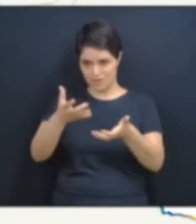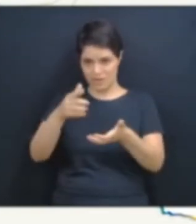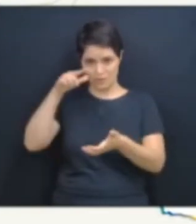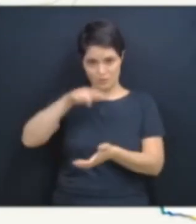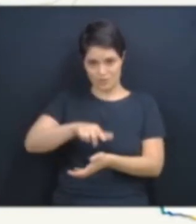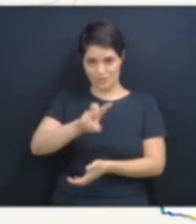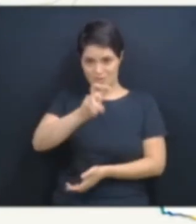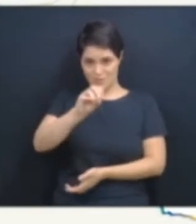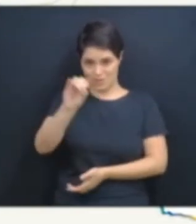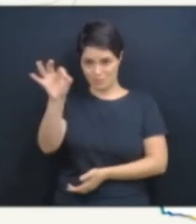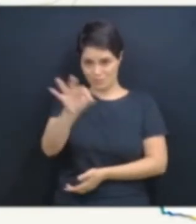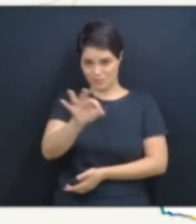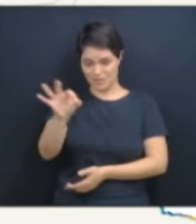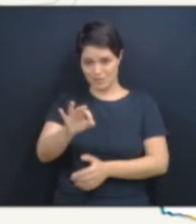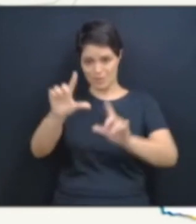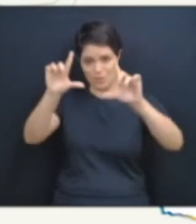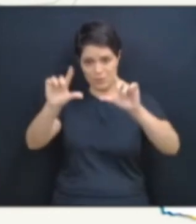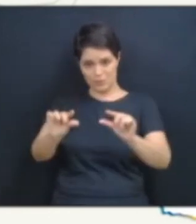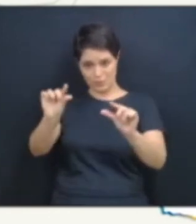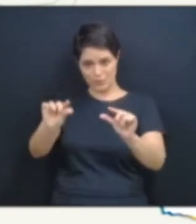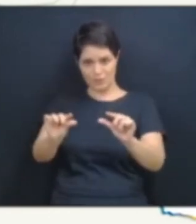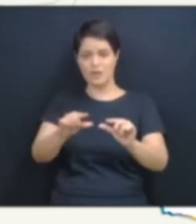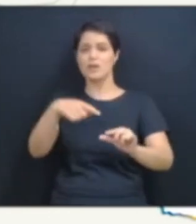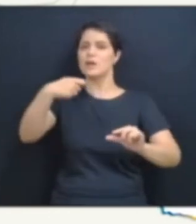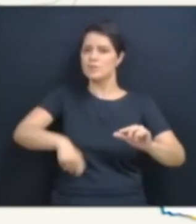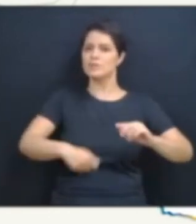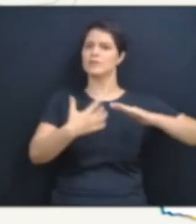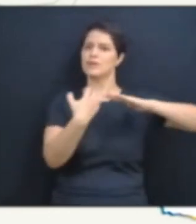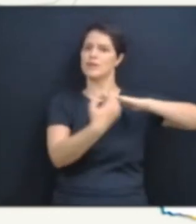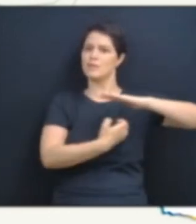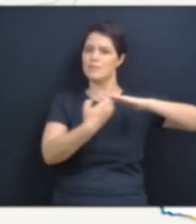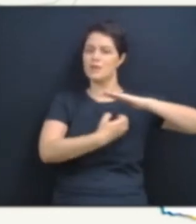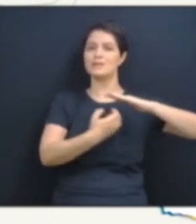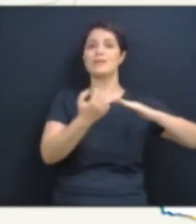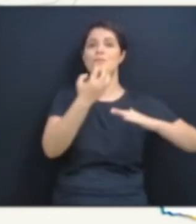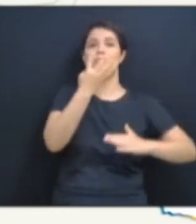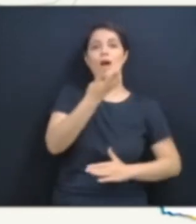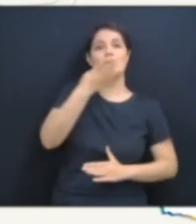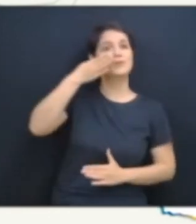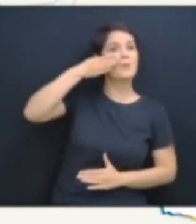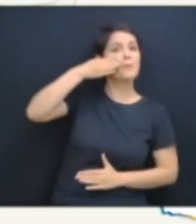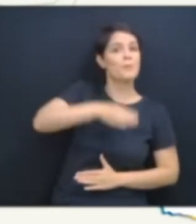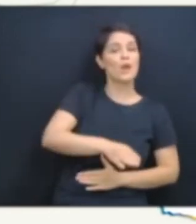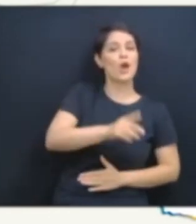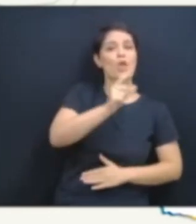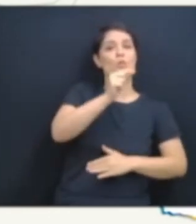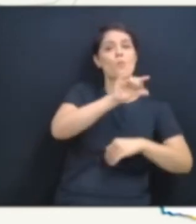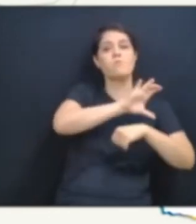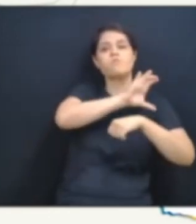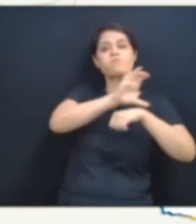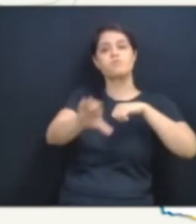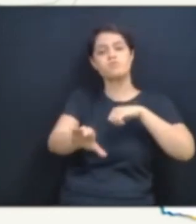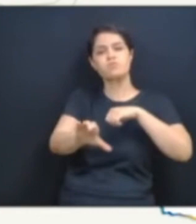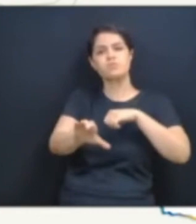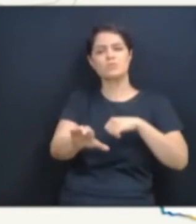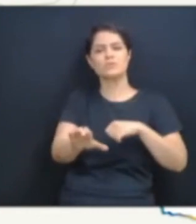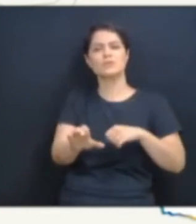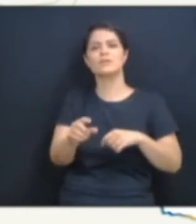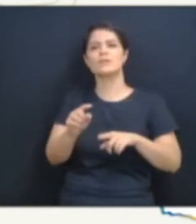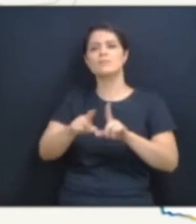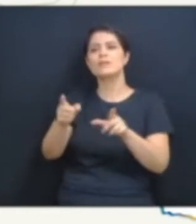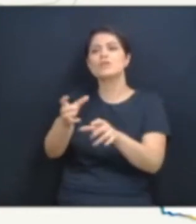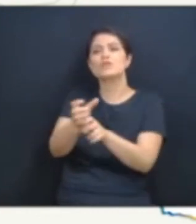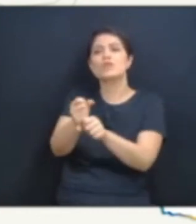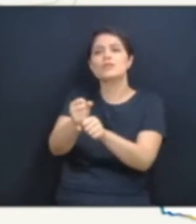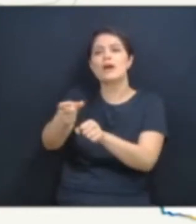tem que aportar nada mais, nada menos que 4 bilhões de um empreendimento que custa 7. Ninguém vai aportar